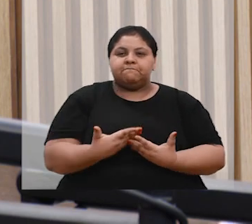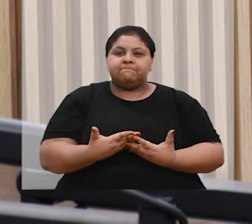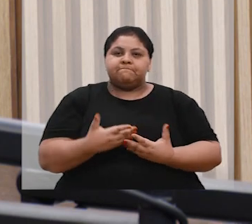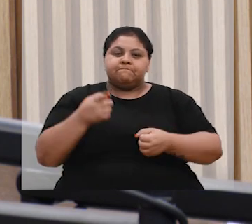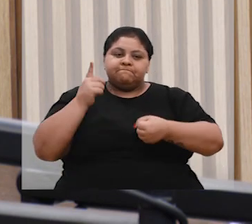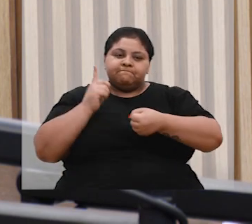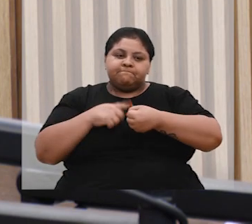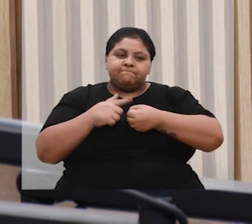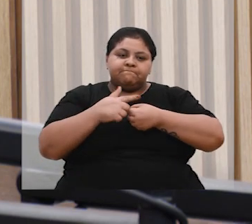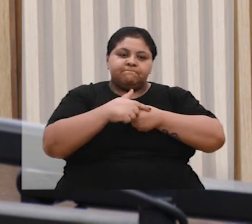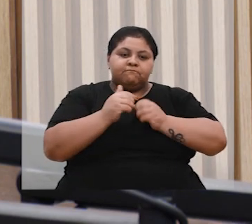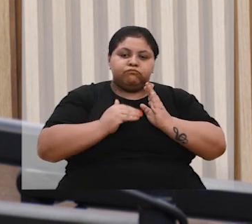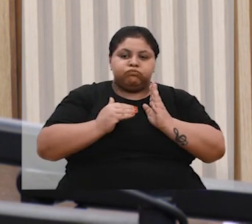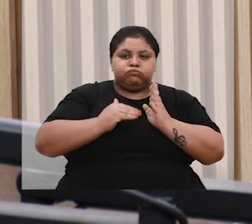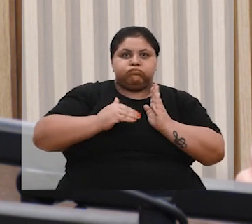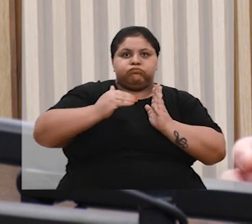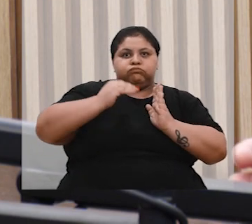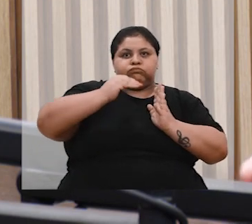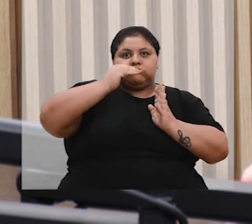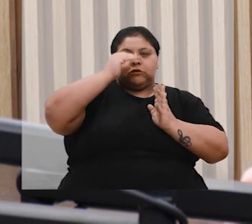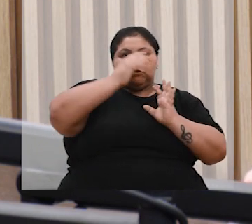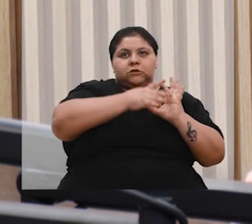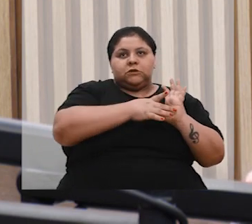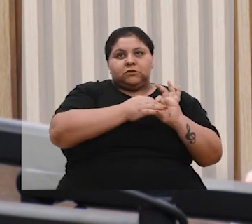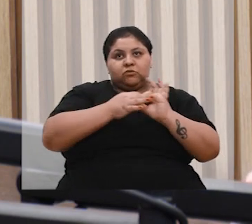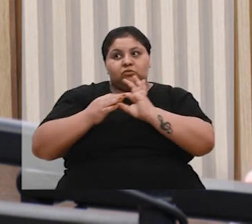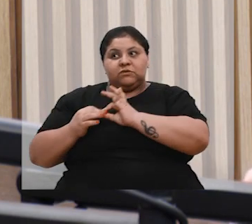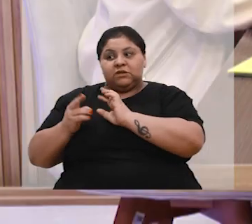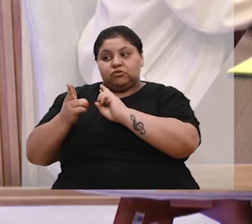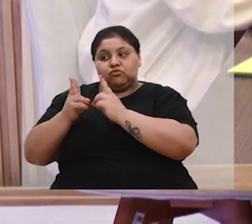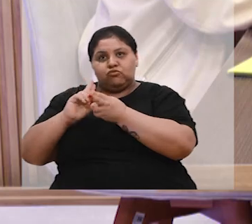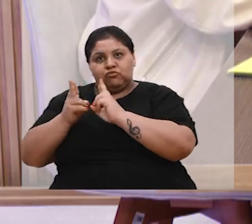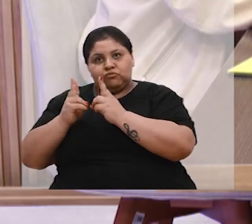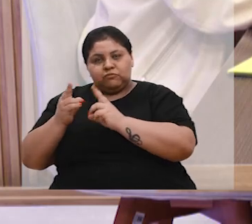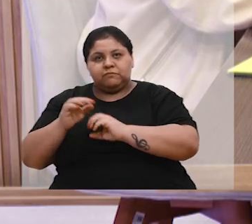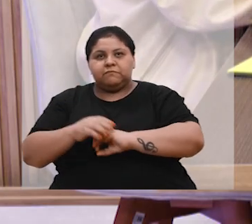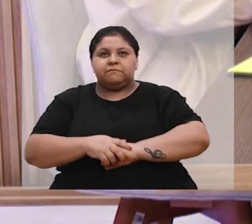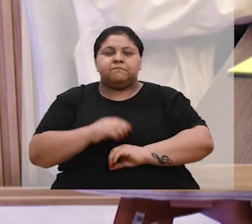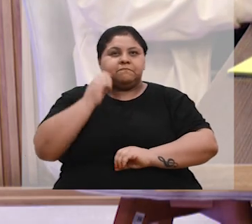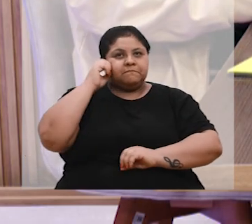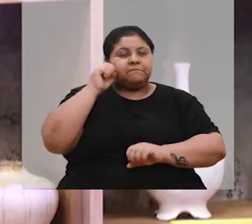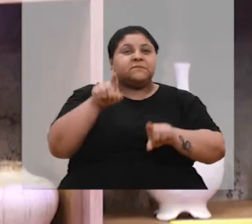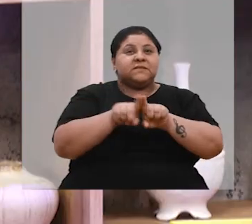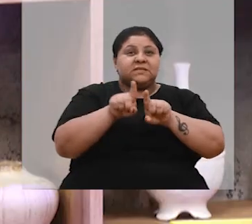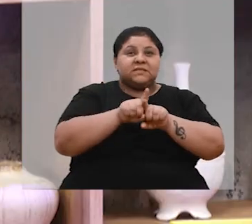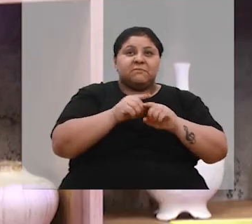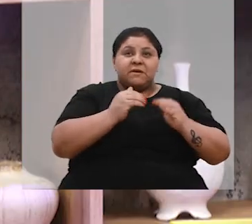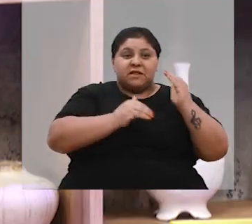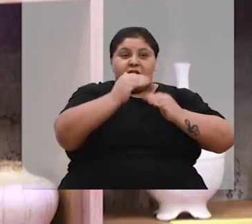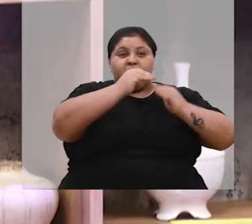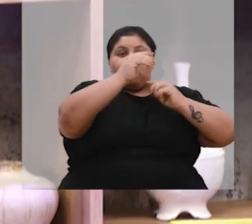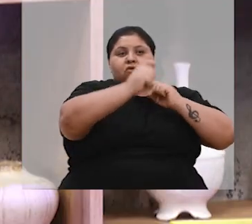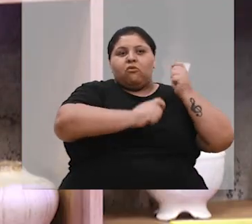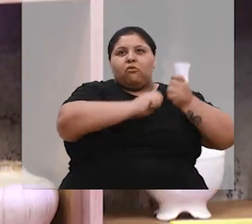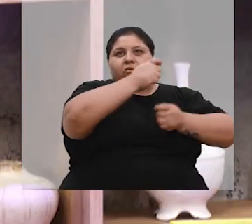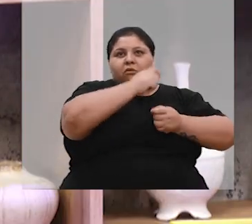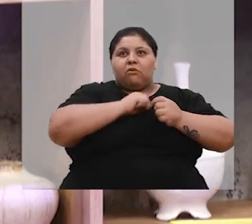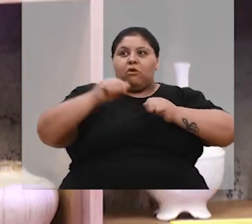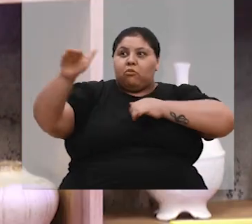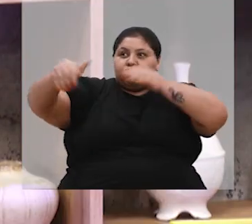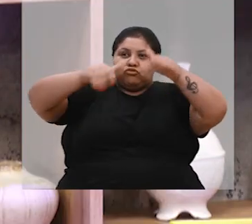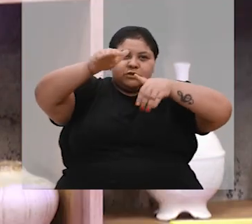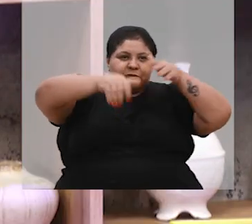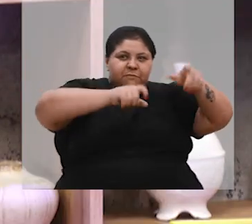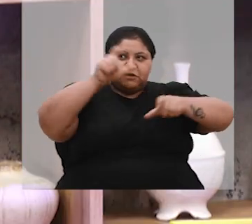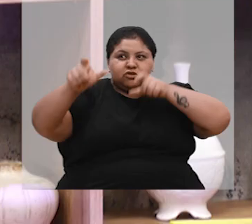que cresce no contexto urbano, né? Muito também pela evolução da indústria, né? Que acaba trazendo muitas pessoas para esse que se